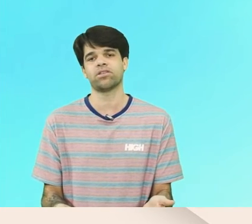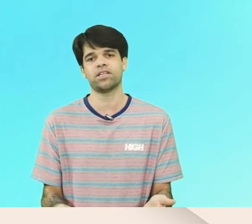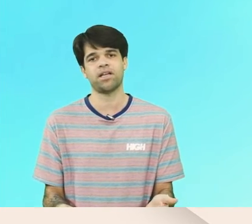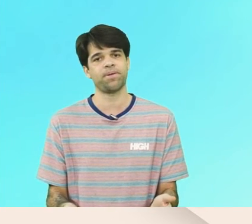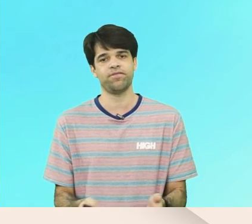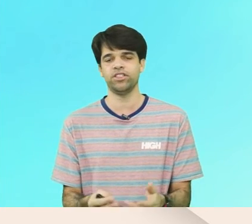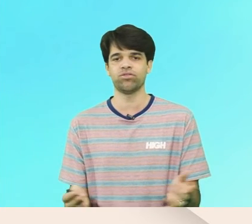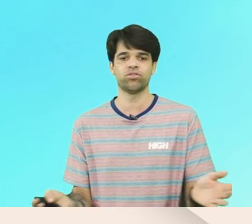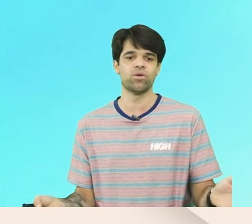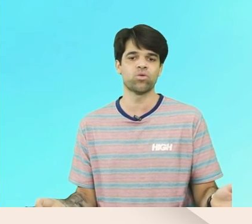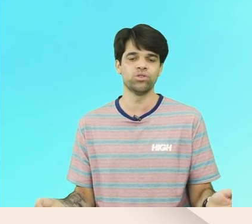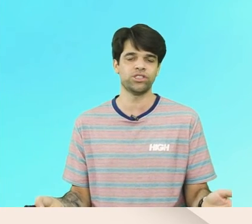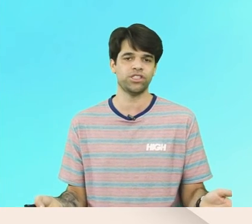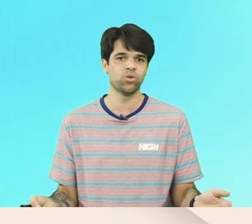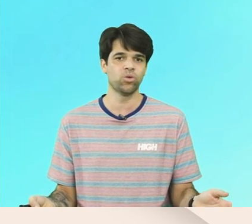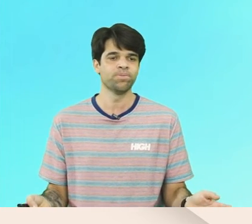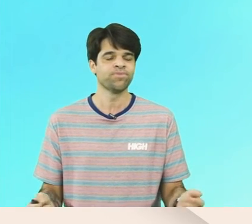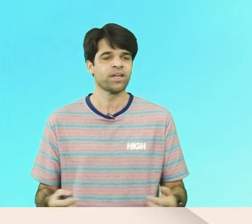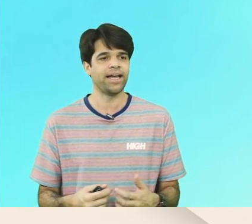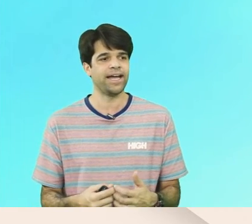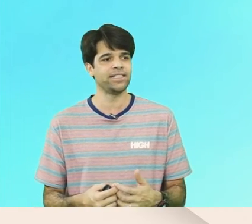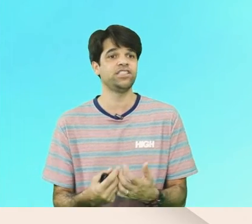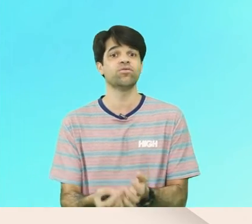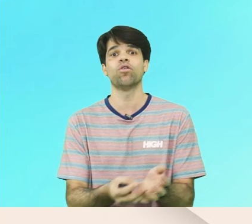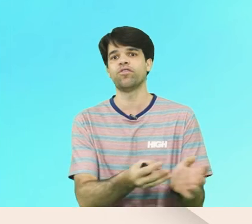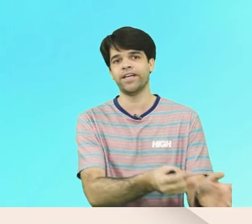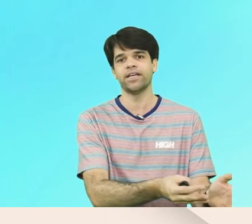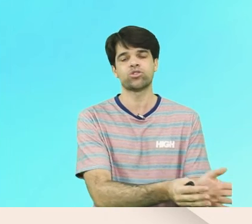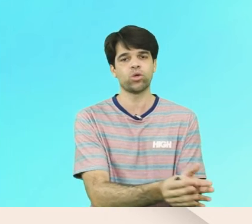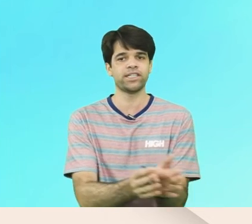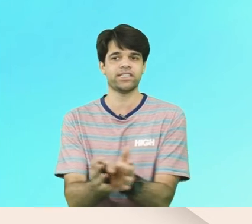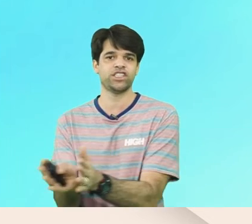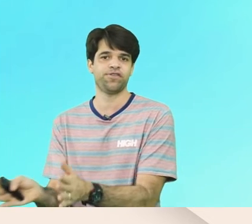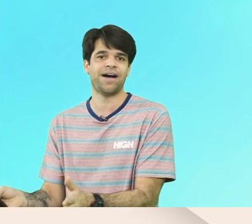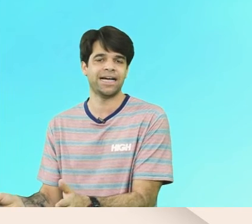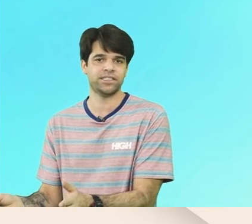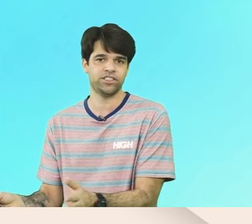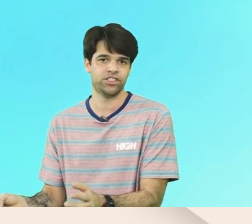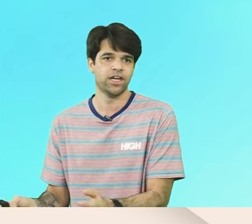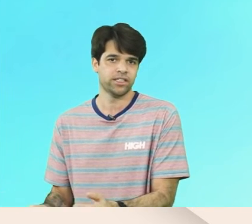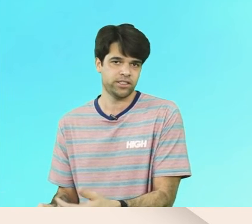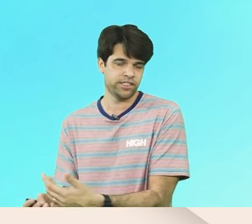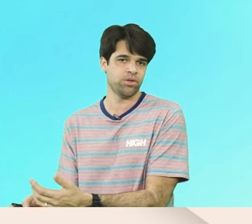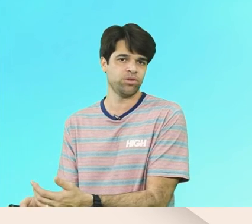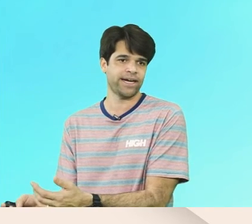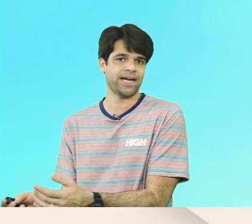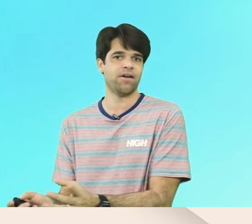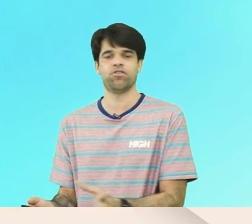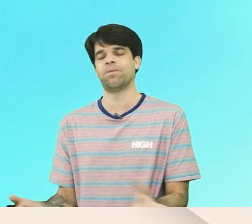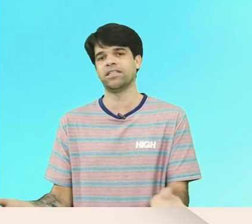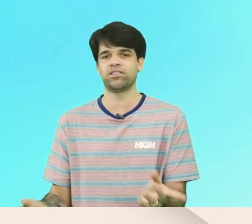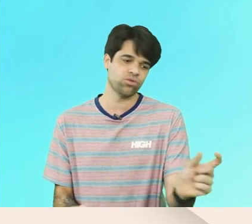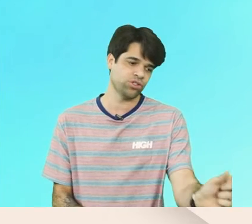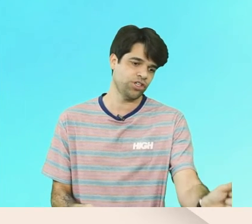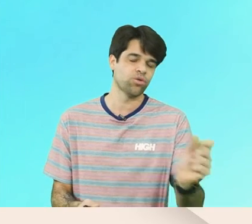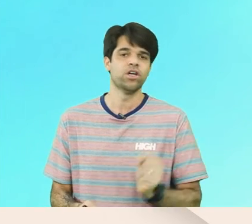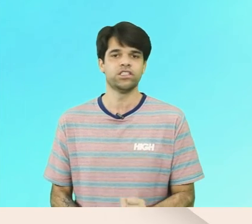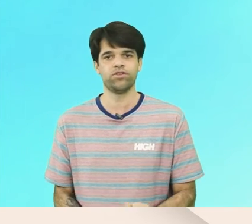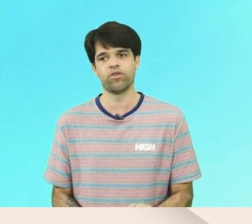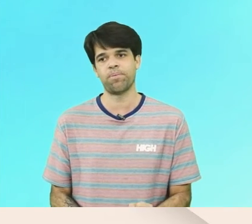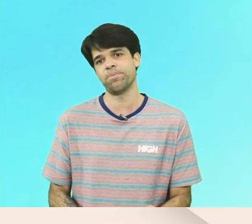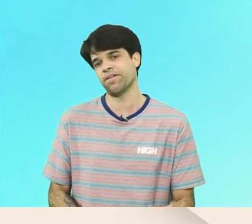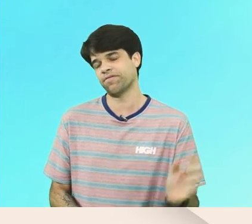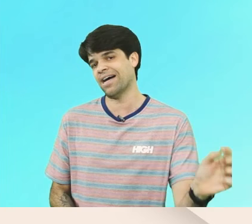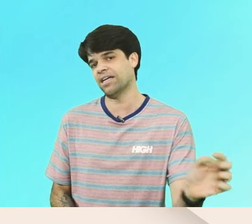esse orçamento aqui que está previsto, eu não consigo desenvolver todas essas fases desse meu entregável, mas eu